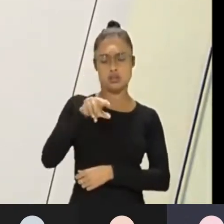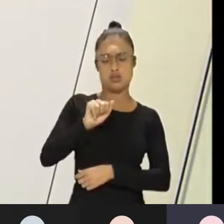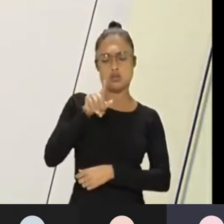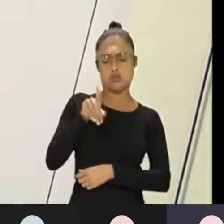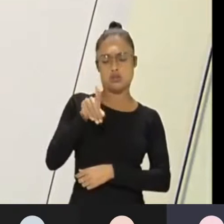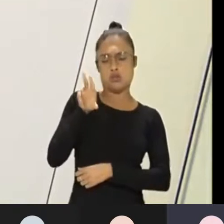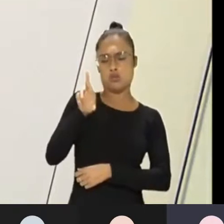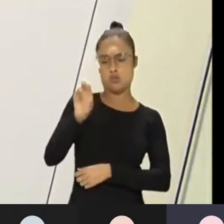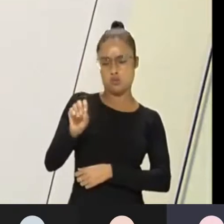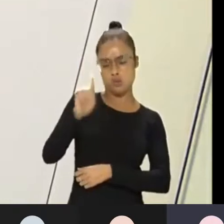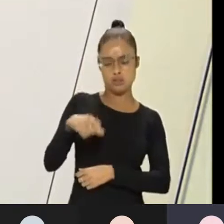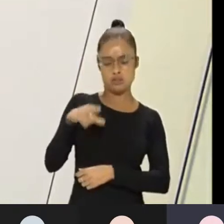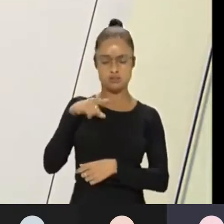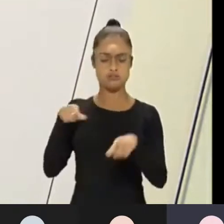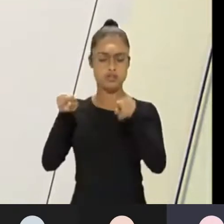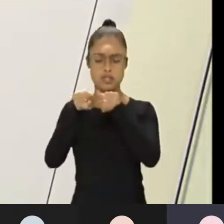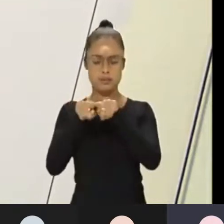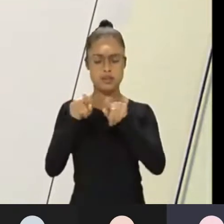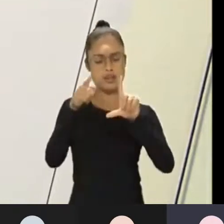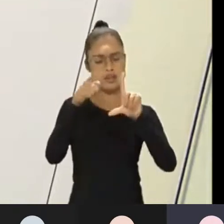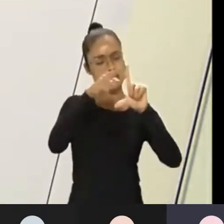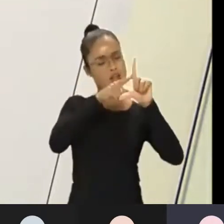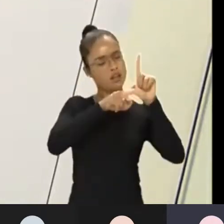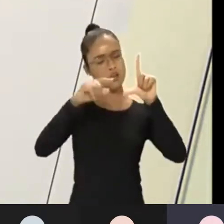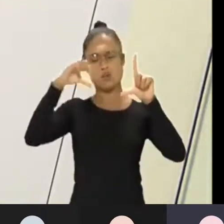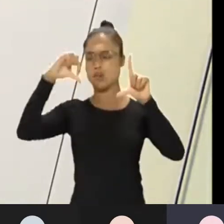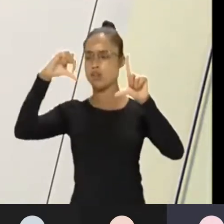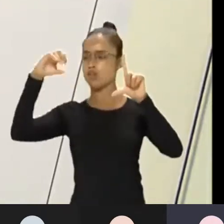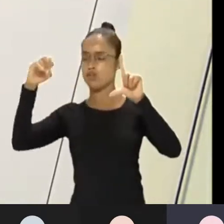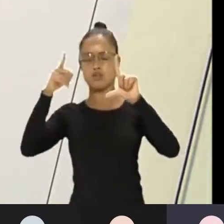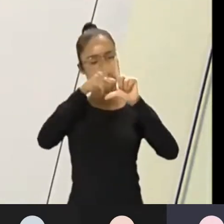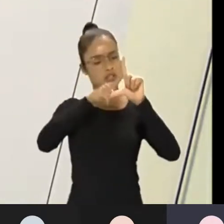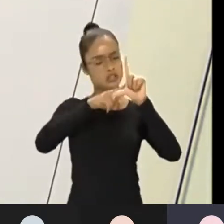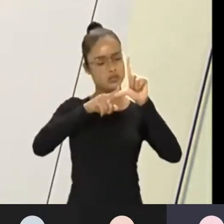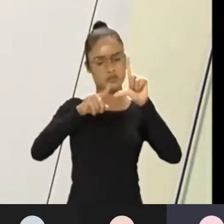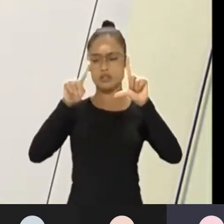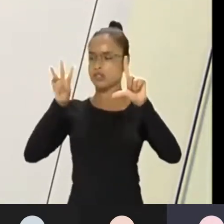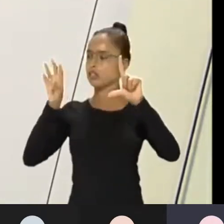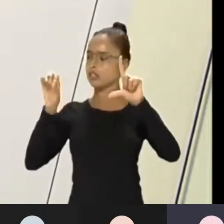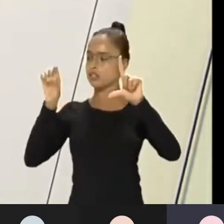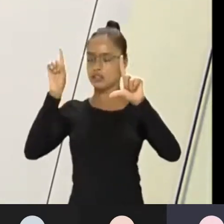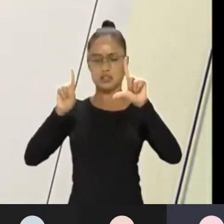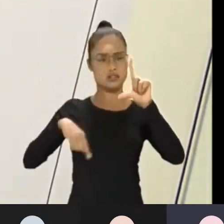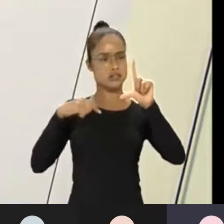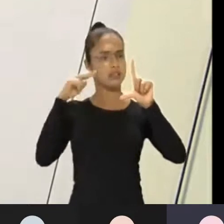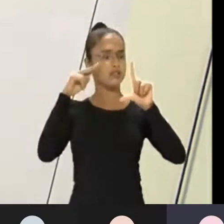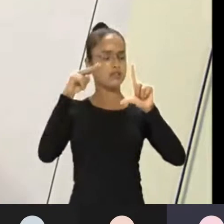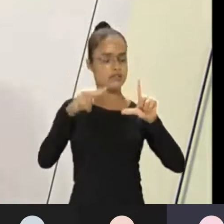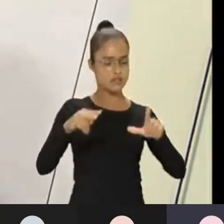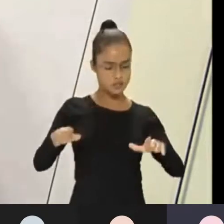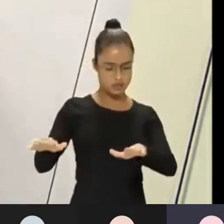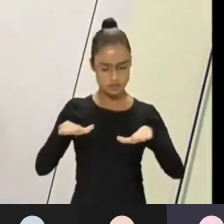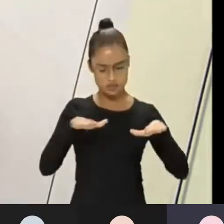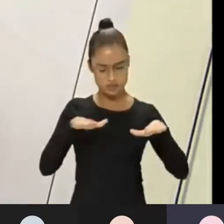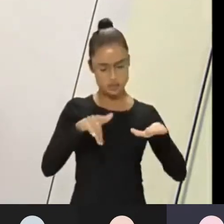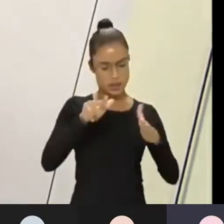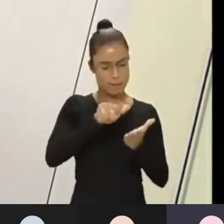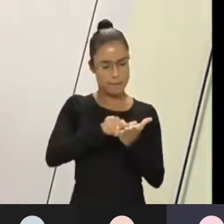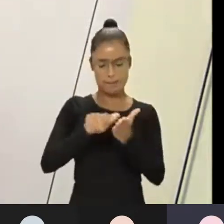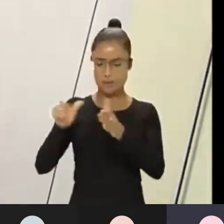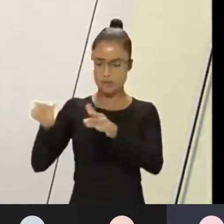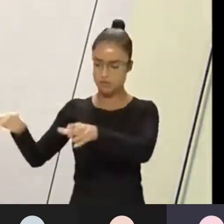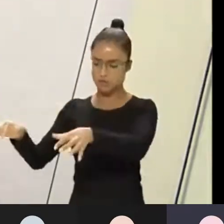ângulo de 90 graus. E também por causa do ângulo de 30. Então, como que eu faço? Eu posiciono no meu papel, faço um